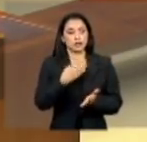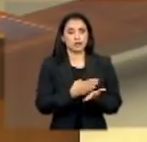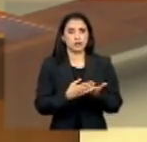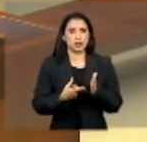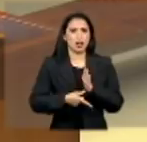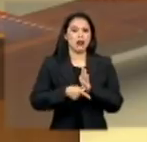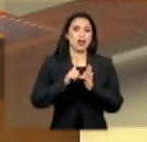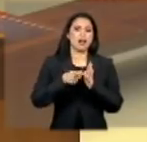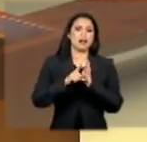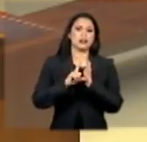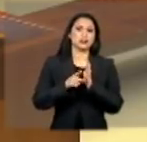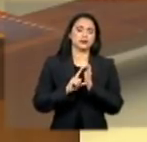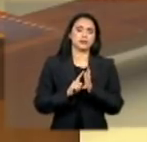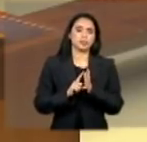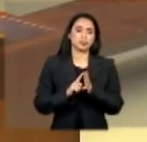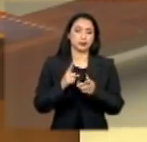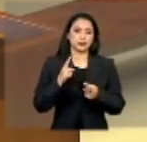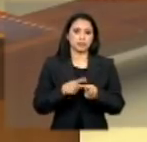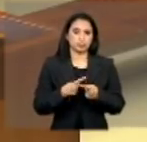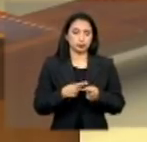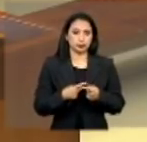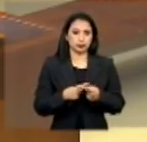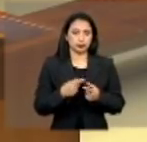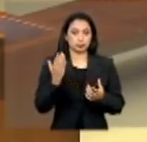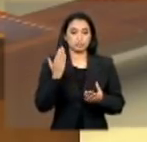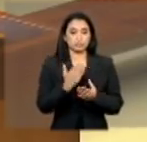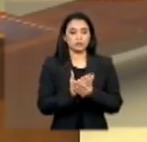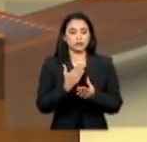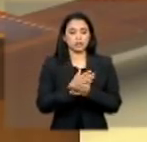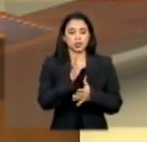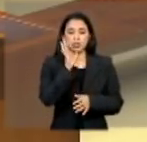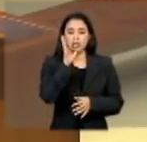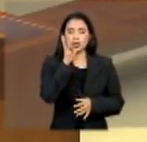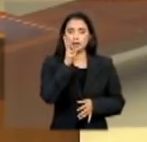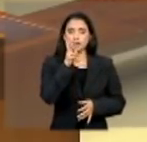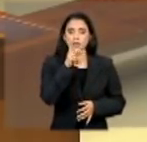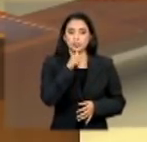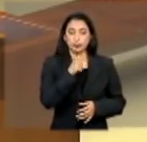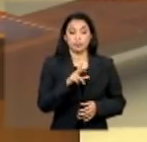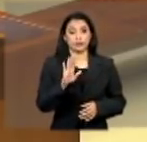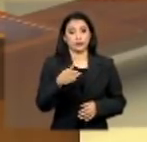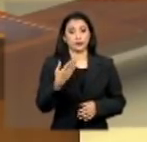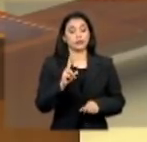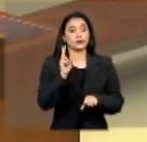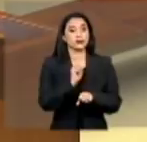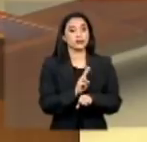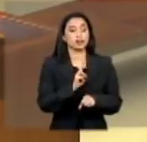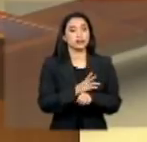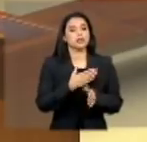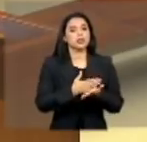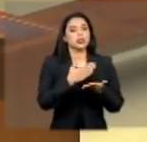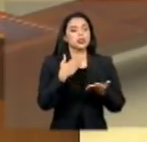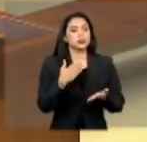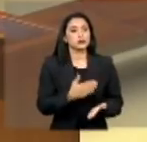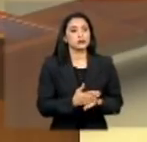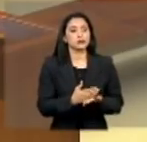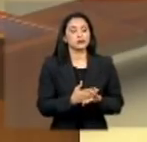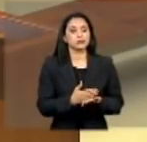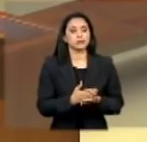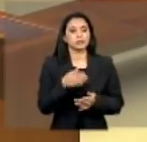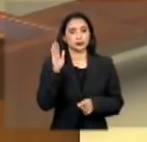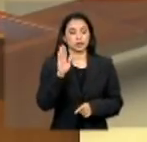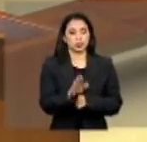antes disso porque é um processamento demorado então a defesa no começo da tarde